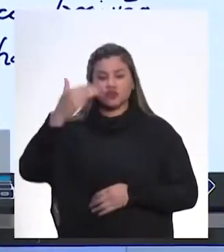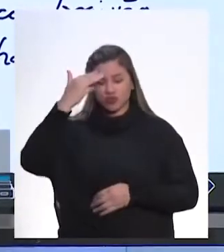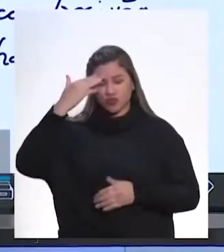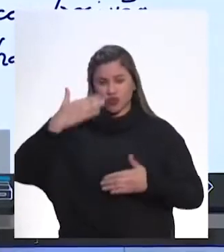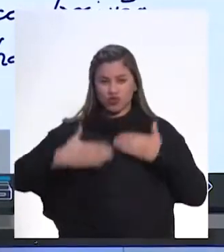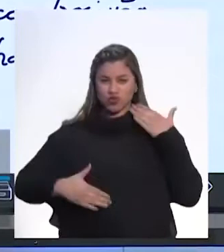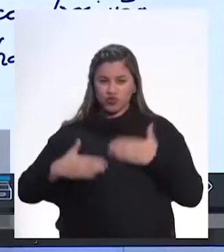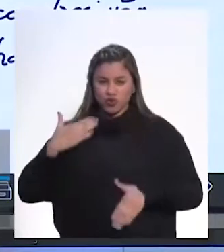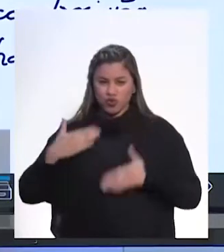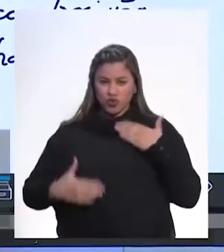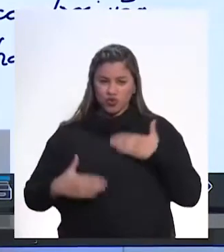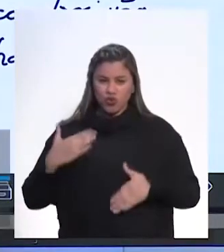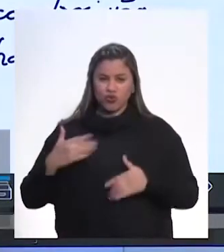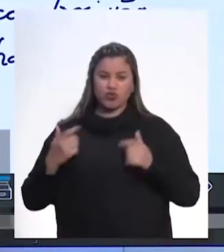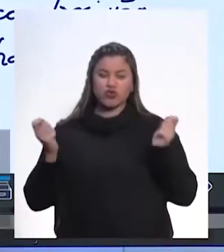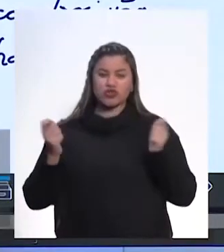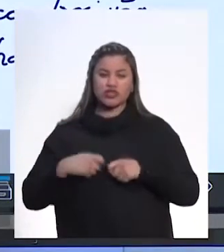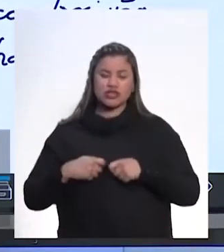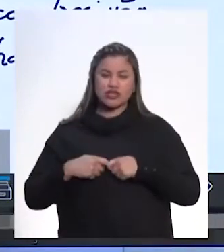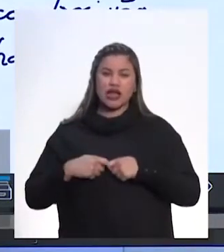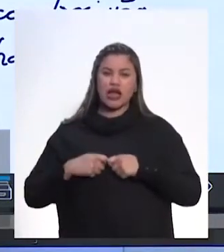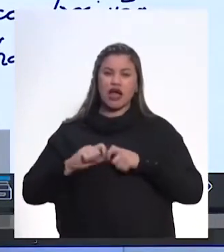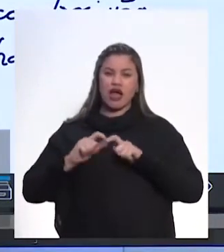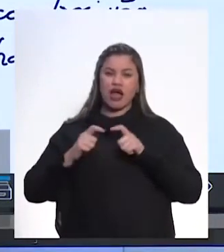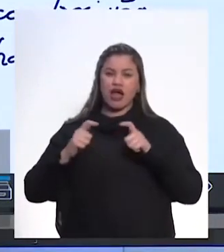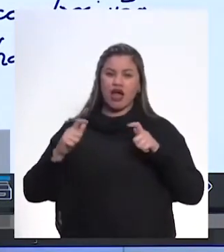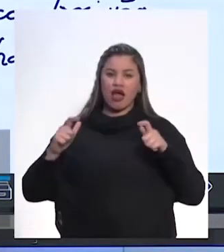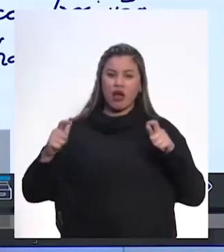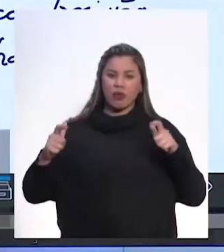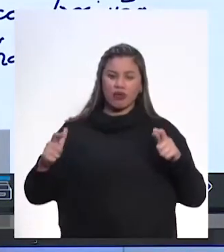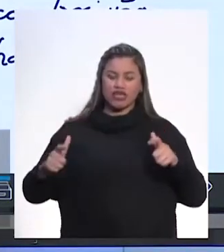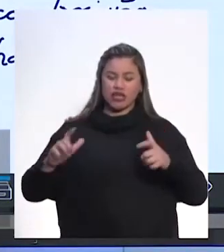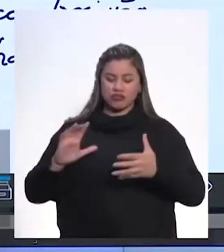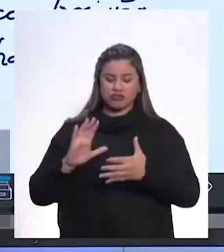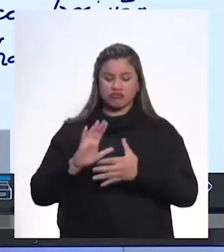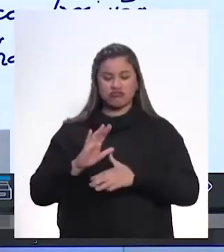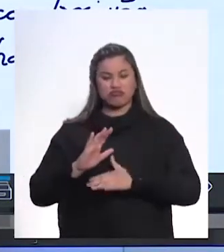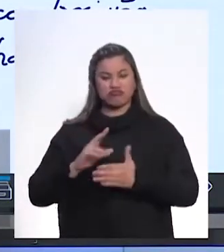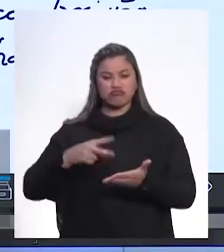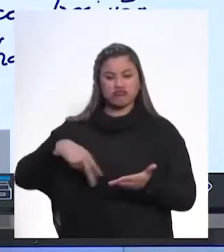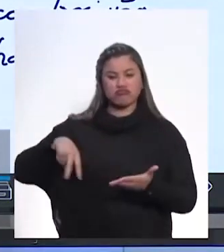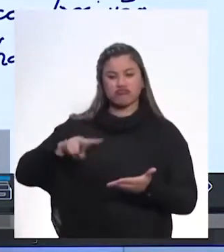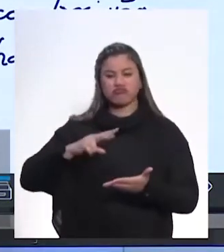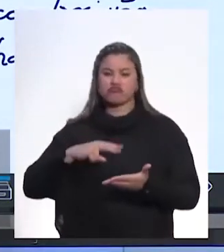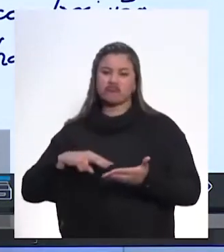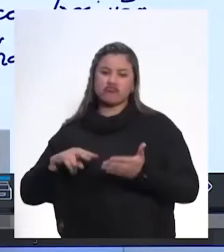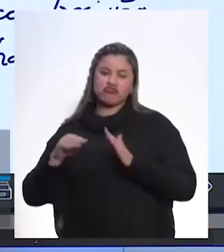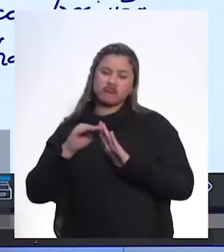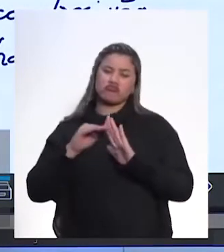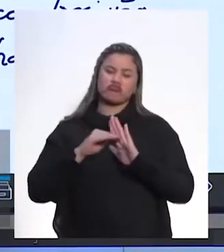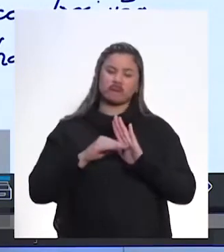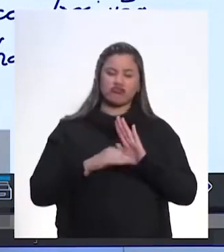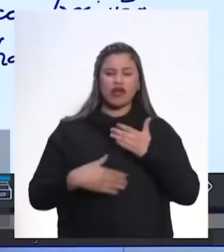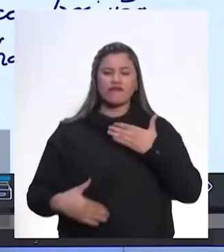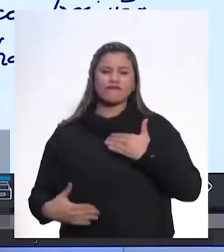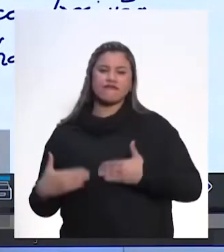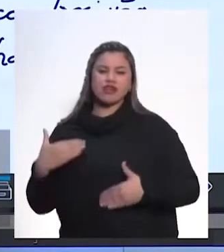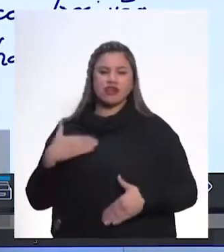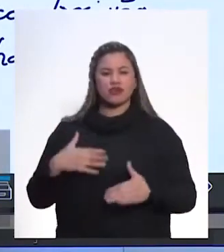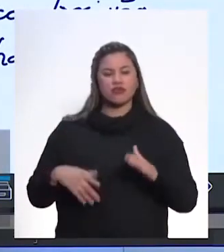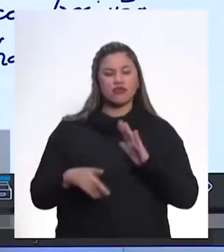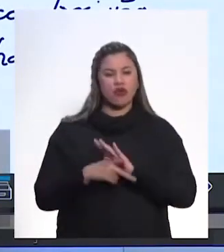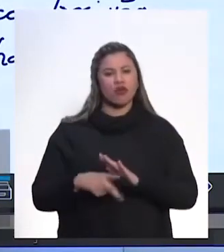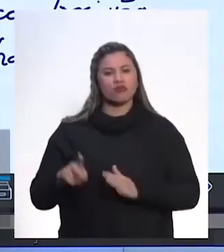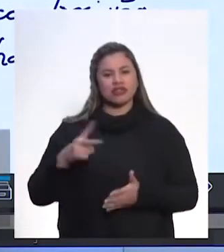corporal é que você vai ampliando cada vez mais as possibilidades de gestos. Né? Você vai criando um repertório físico para a dança.